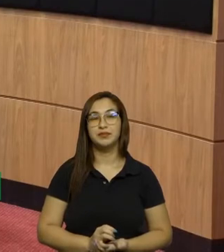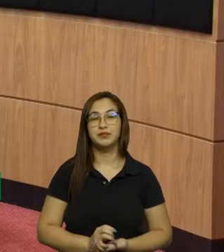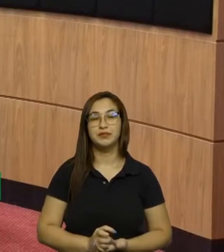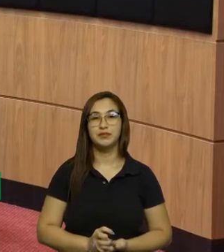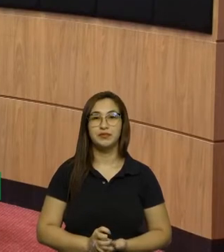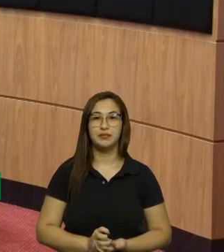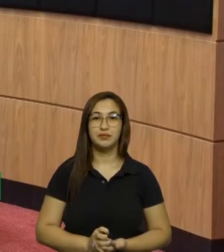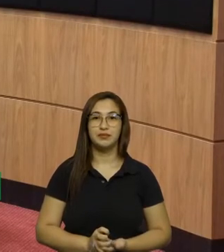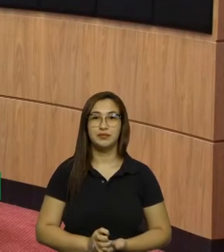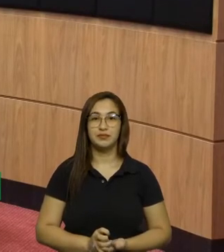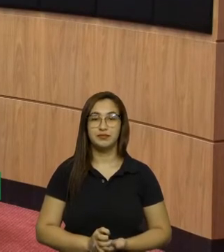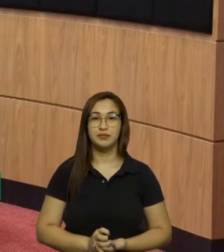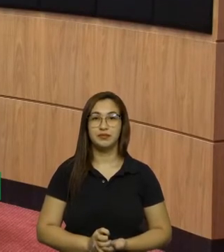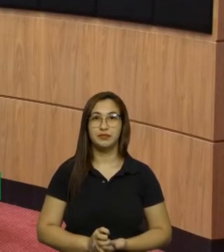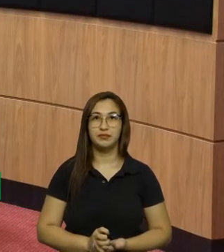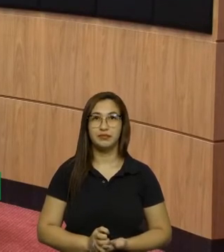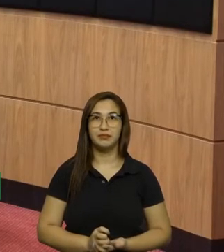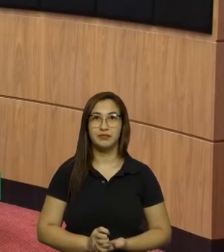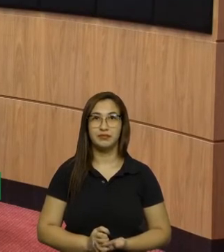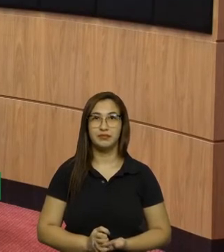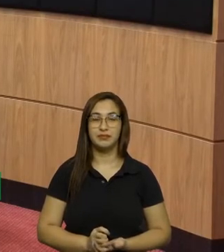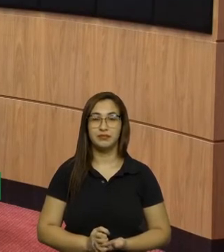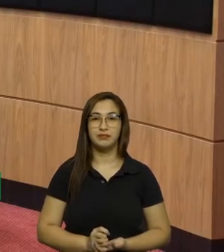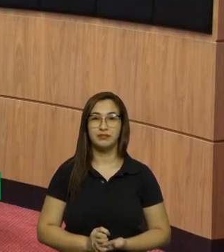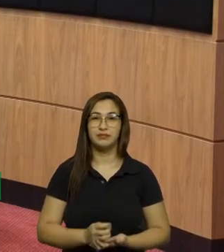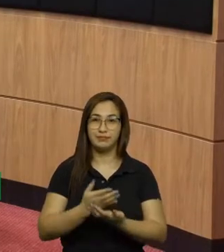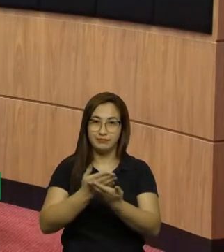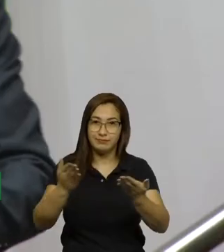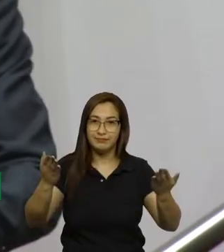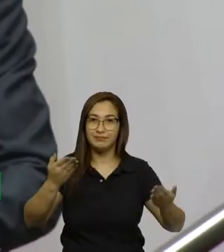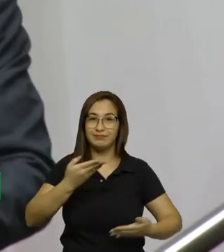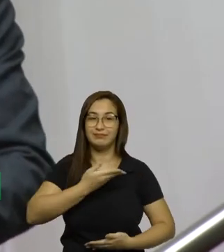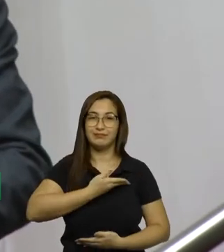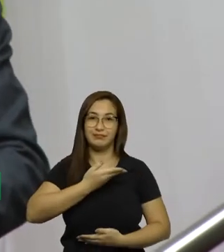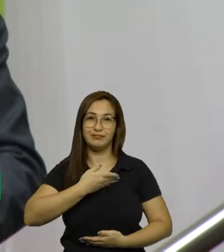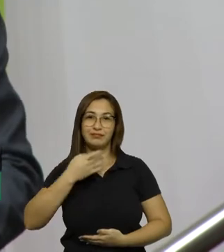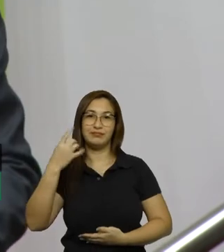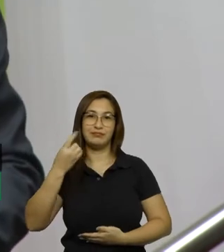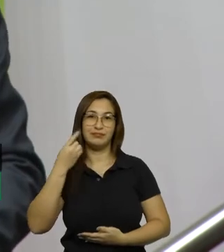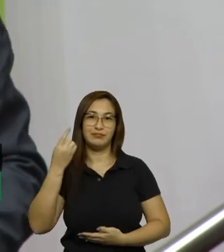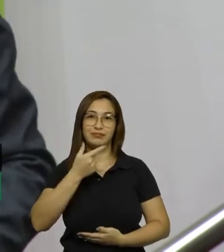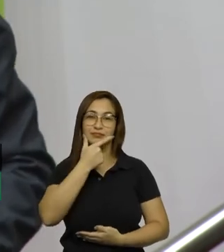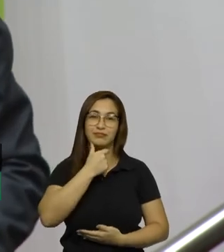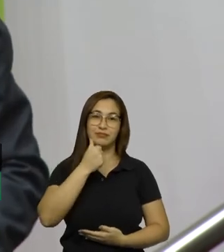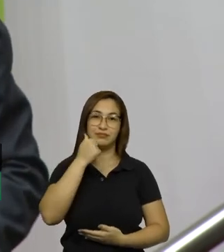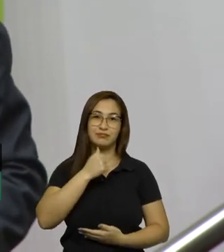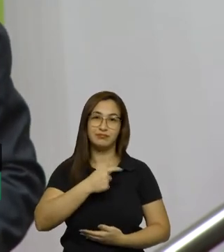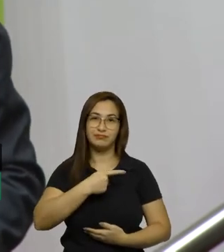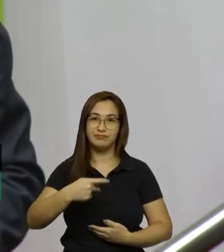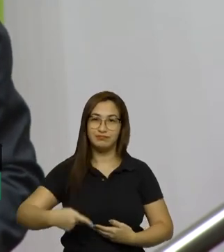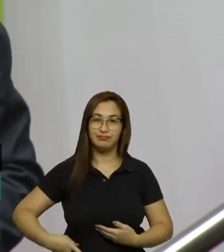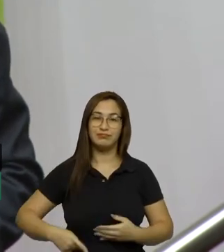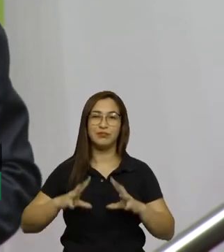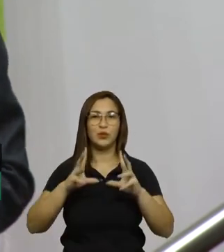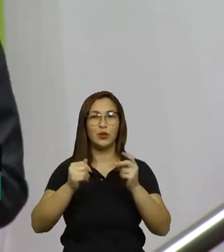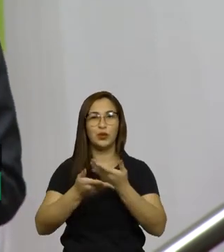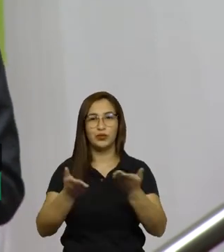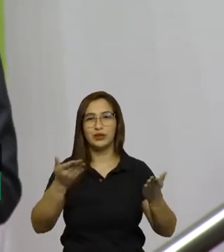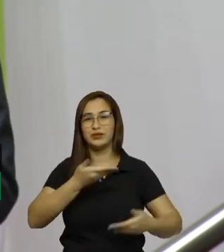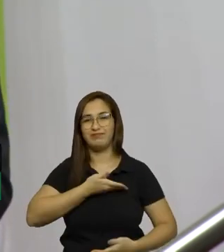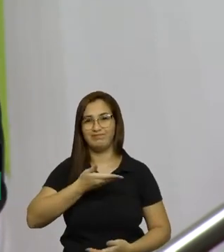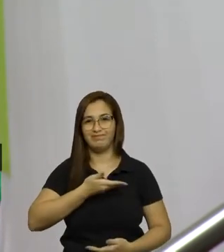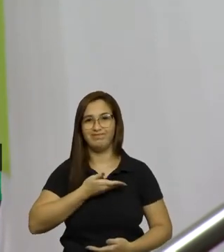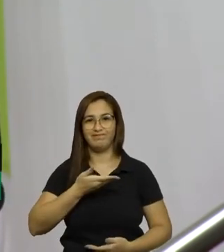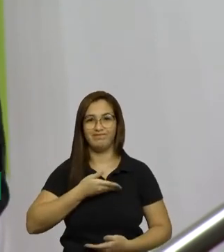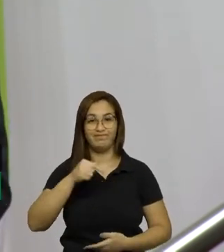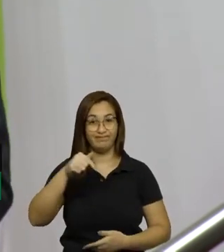Muito bem, senhor presidente, companheiros deputados, deputadas, a todos os colegas que